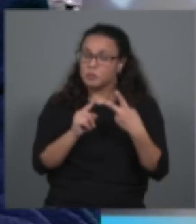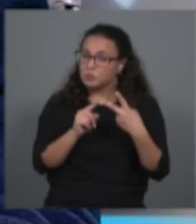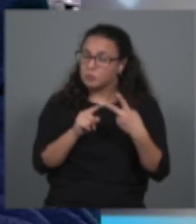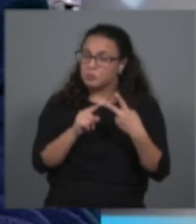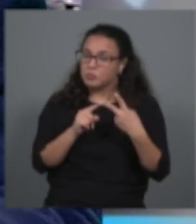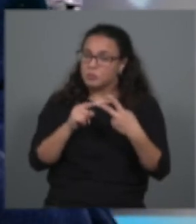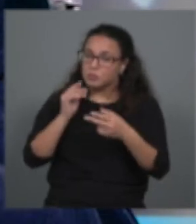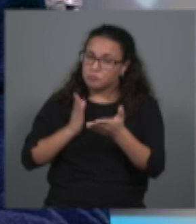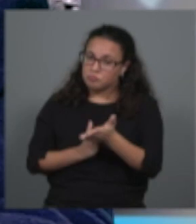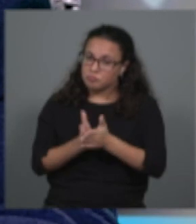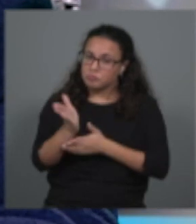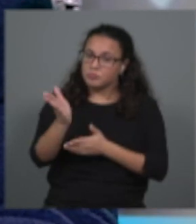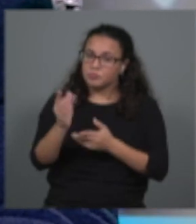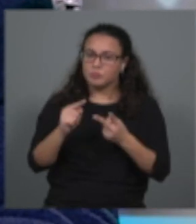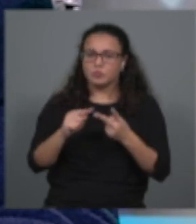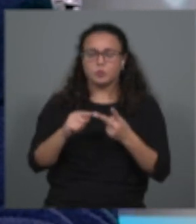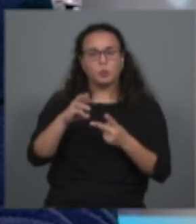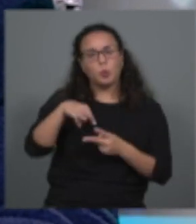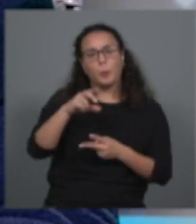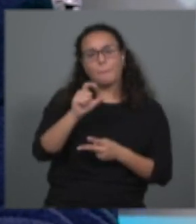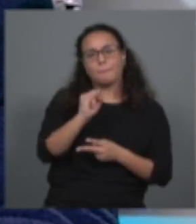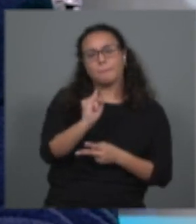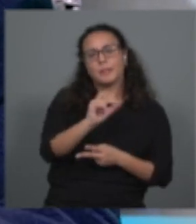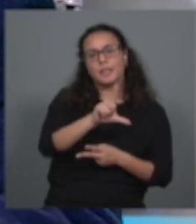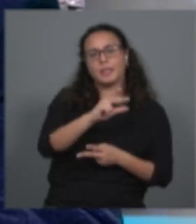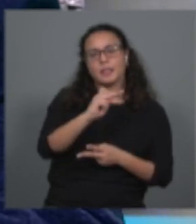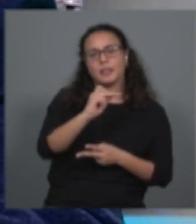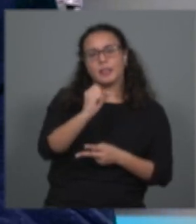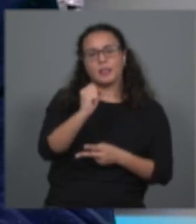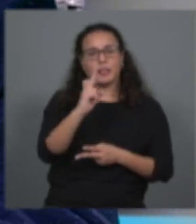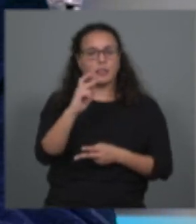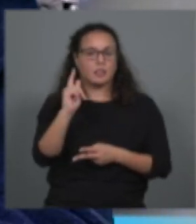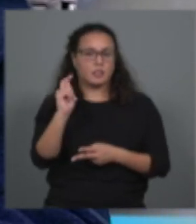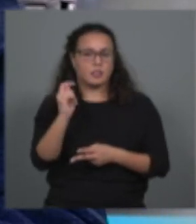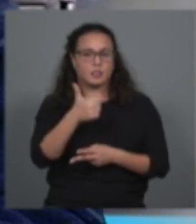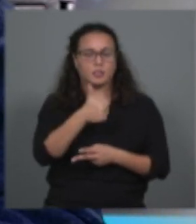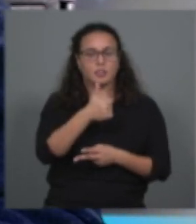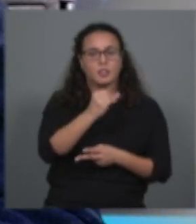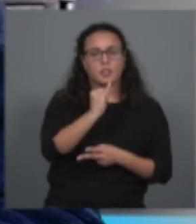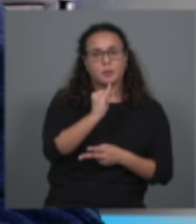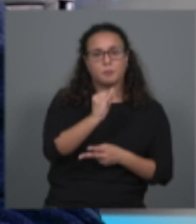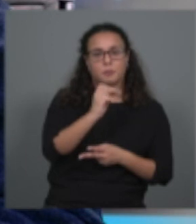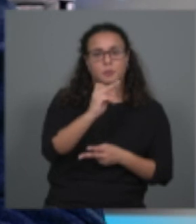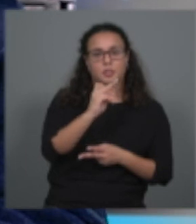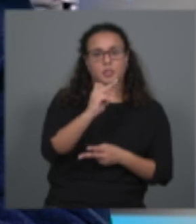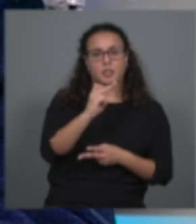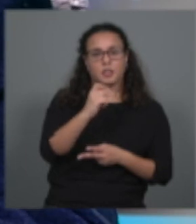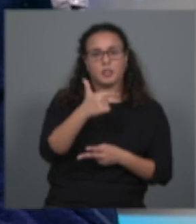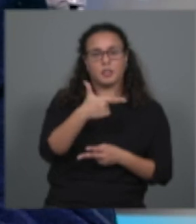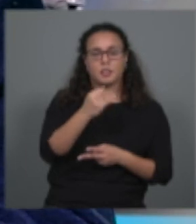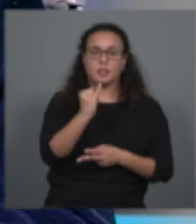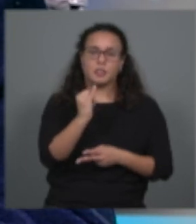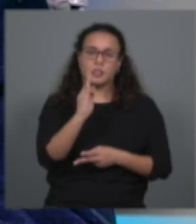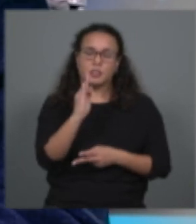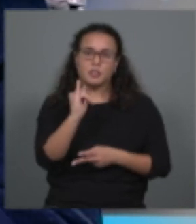um milagre para poder ser beatificado ou o Papa dispensar de um milagre e beatificá-lo